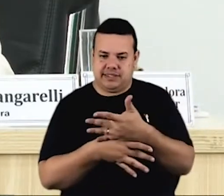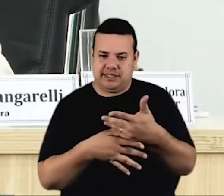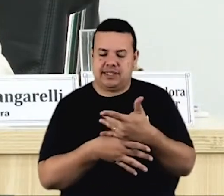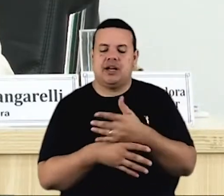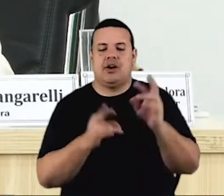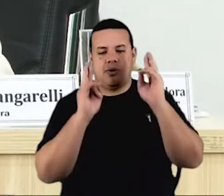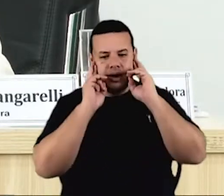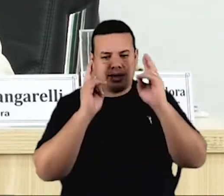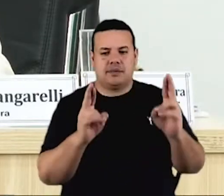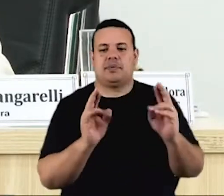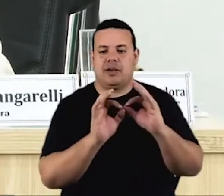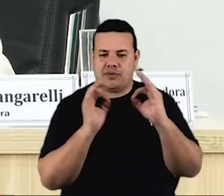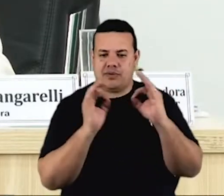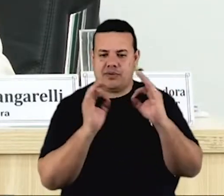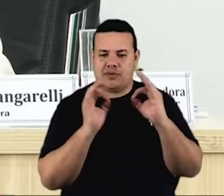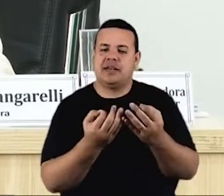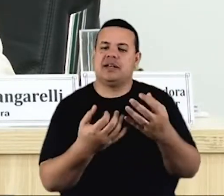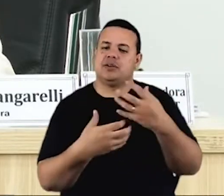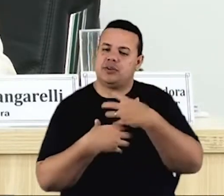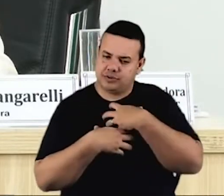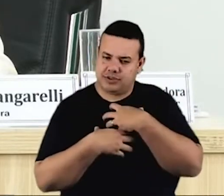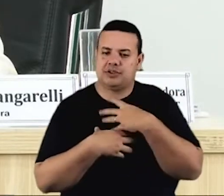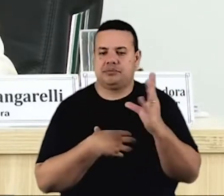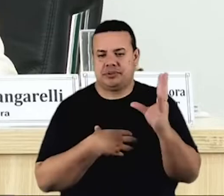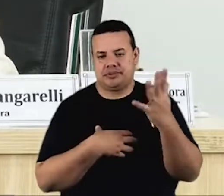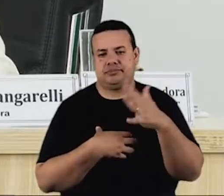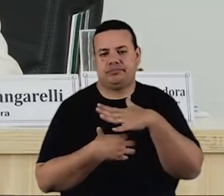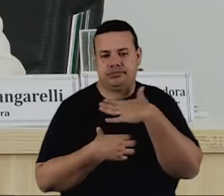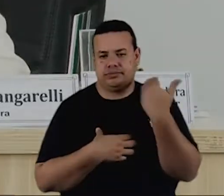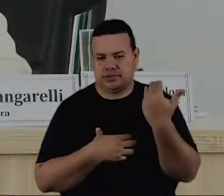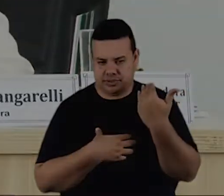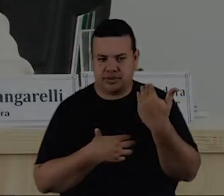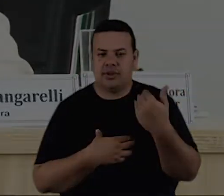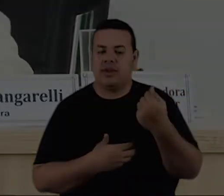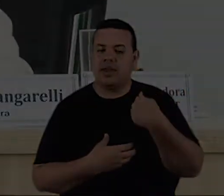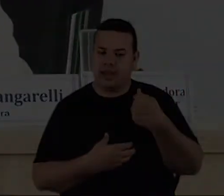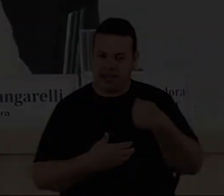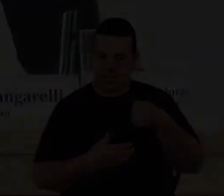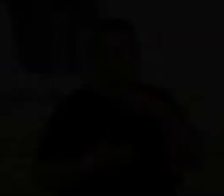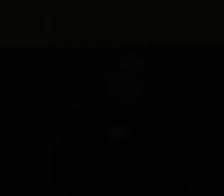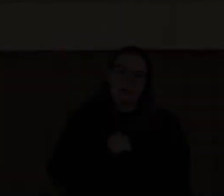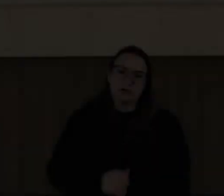nossos sentimentos pela perda. Eu fico por aqui e volto nos 5 minutos. Obrigada.